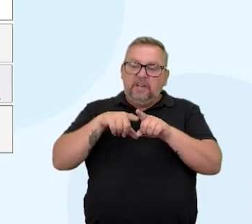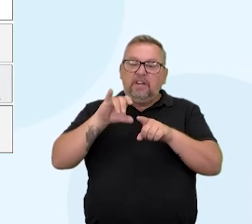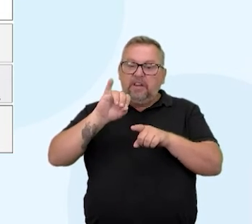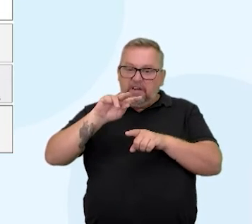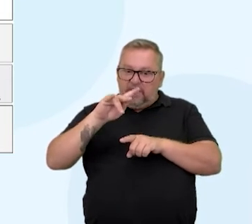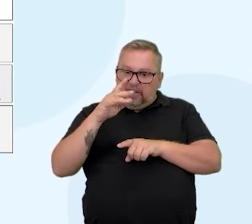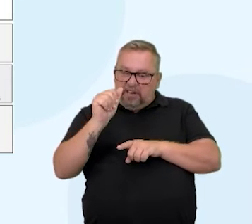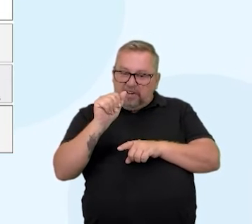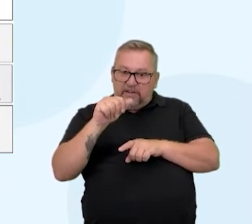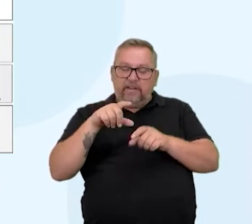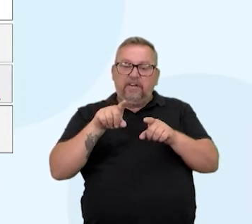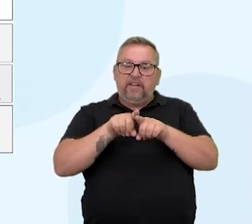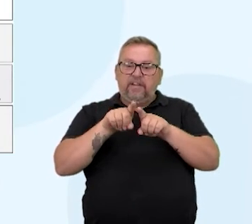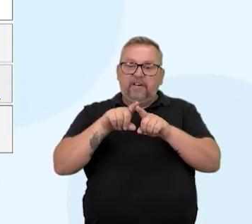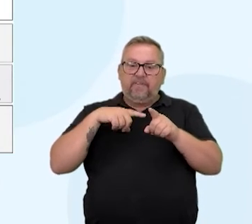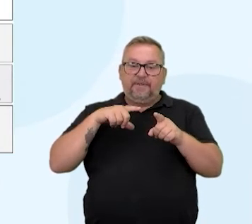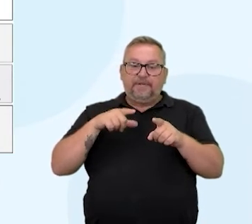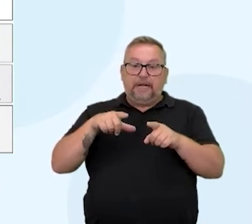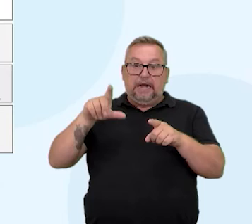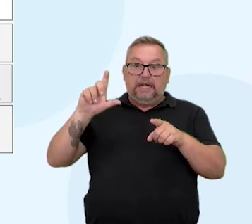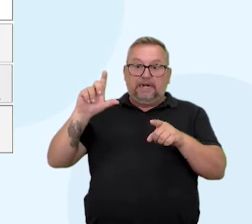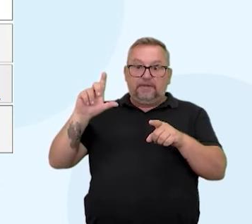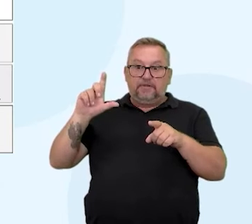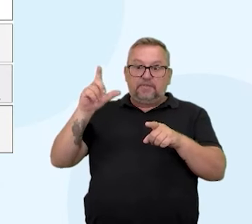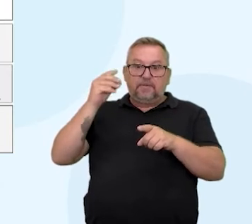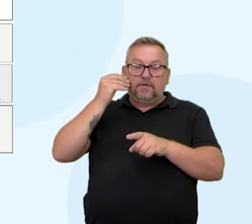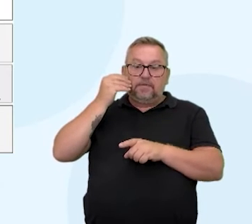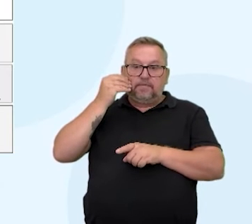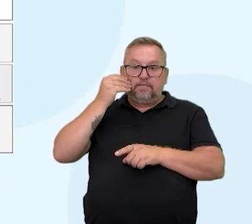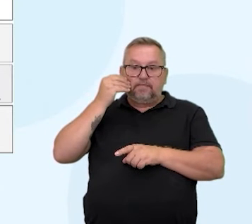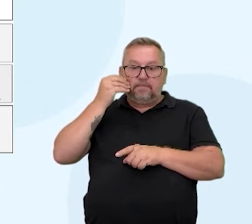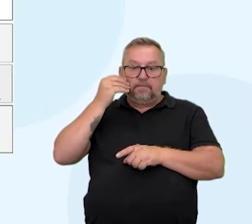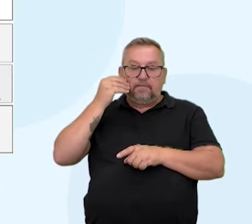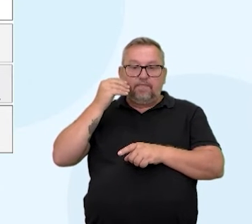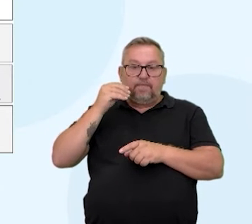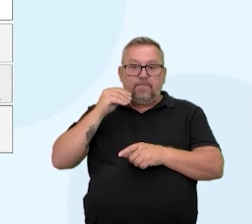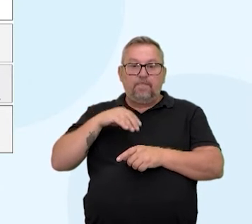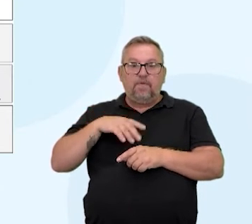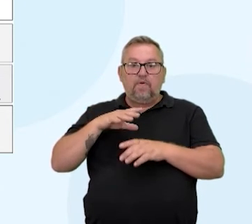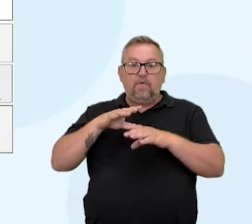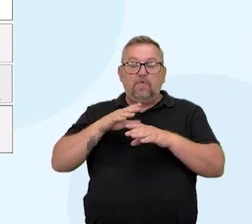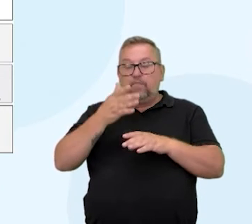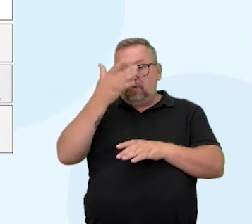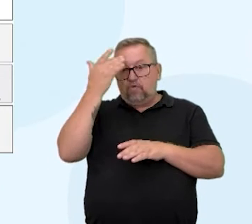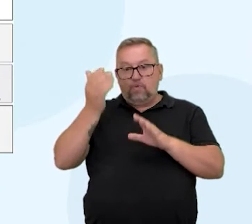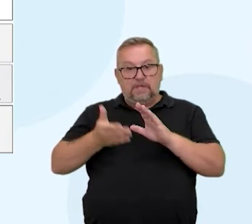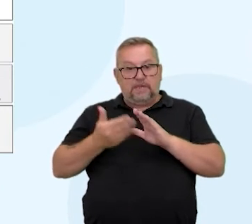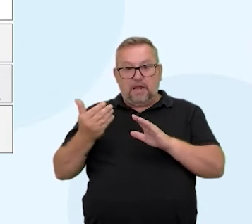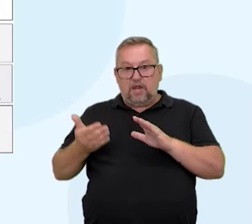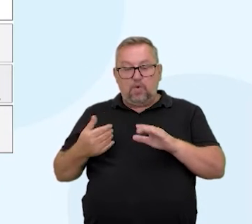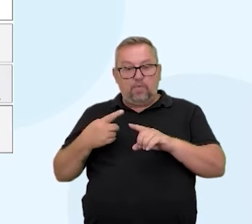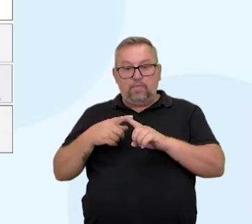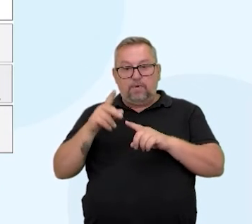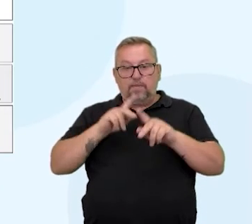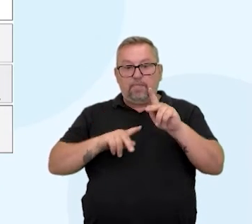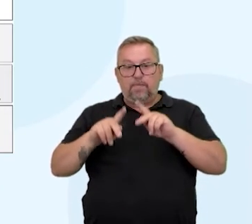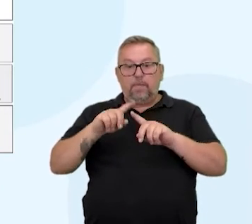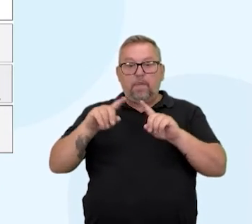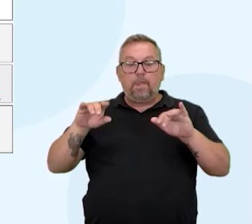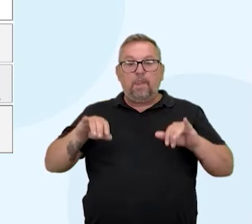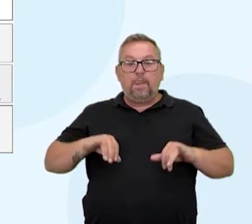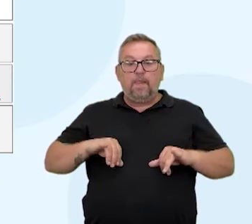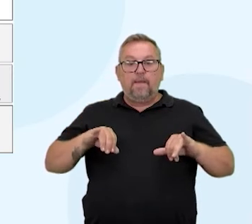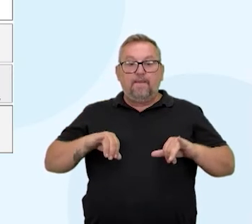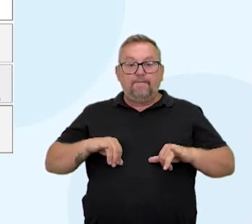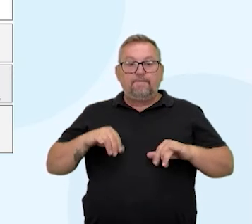aí no Pacífico que elas foram, antes dos testes nucleares, elas foram desabitadas, porque a população poderia sofrer